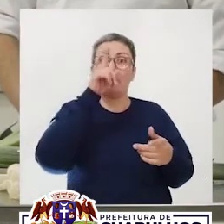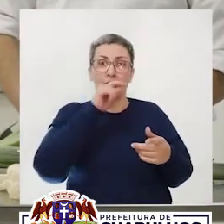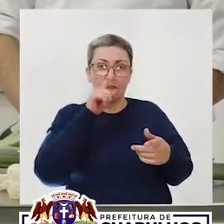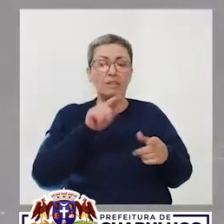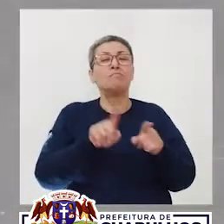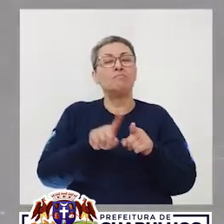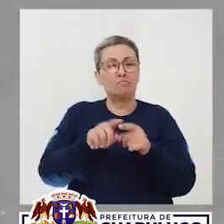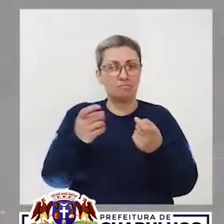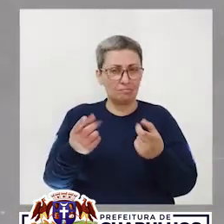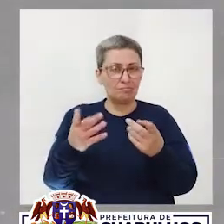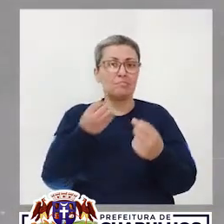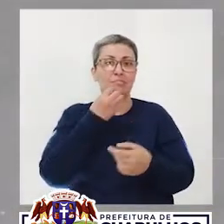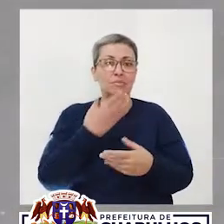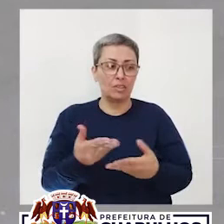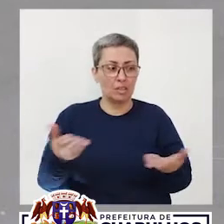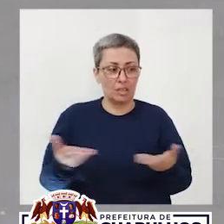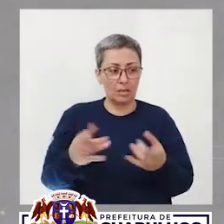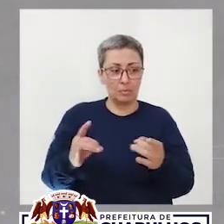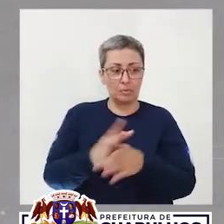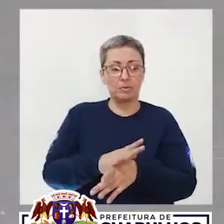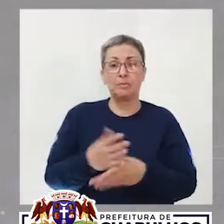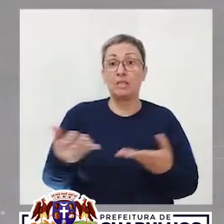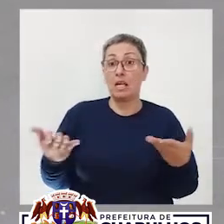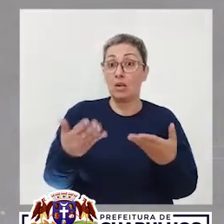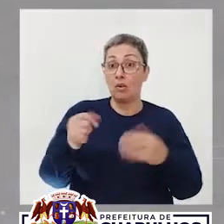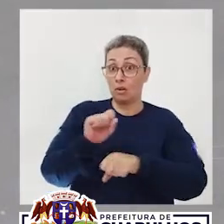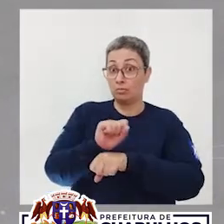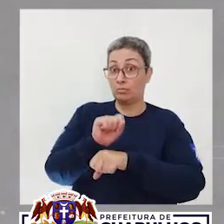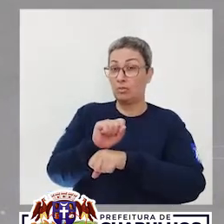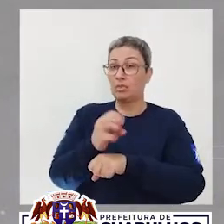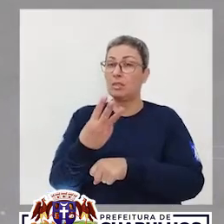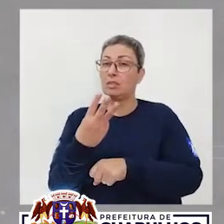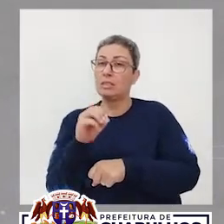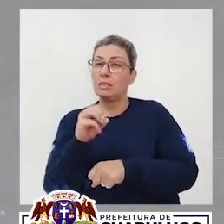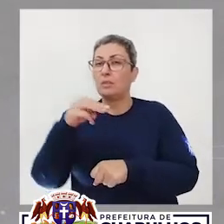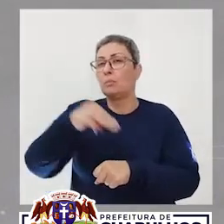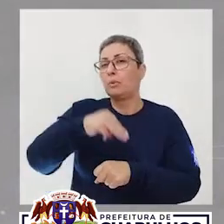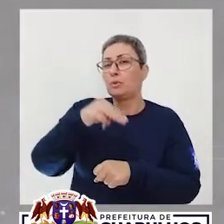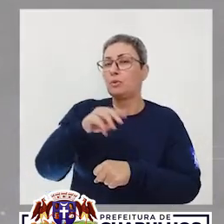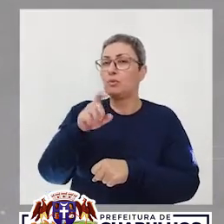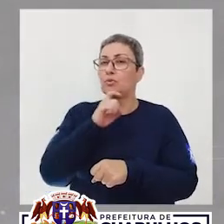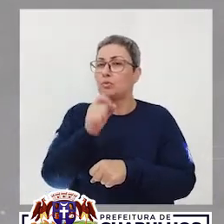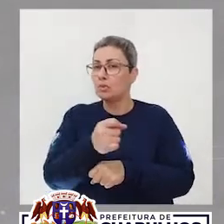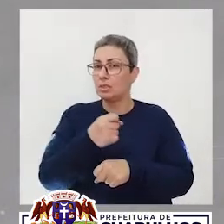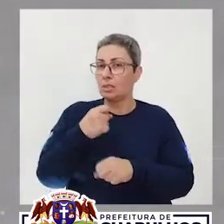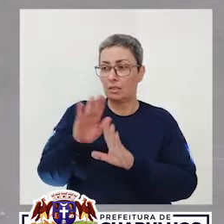também. Pronto, a massa tá pronta agora. Agora ela tem que descansar uma meia hora na